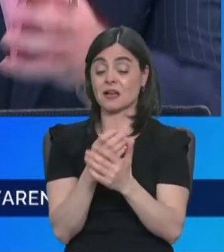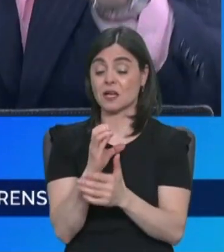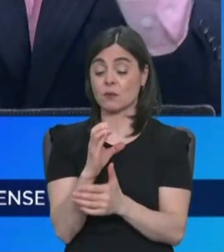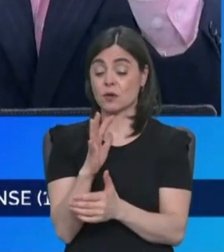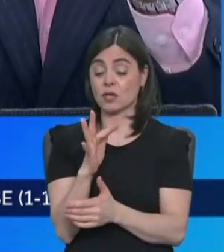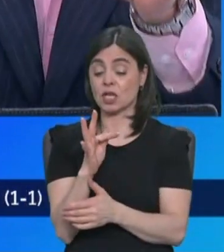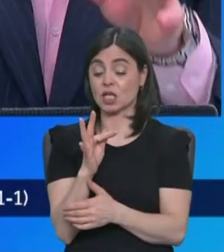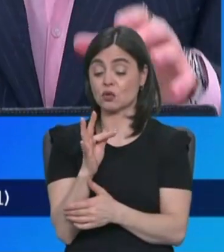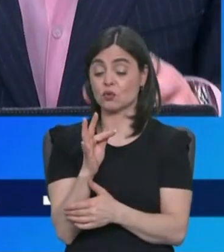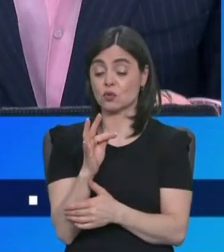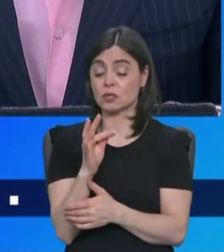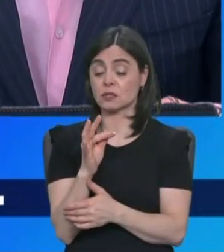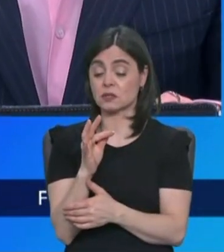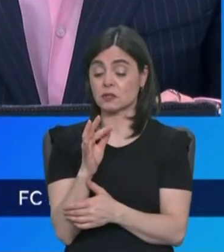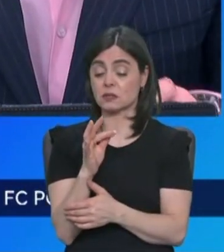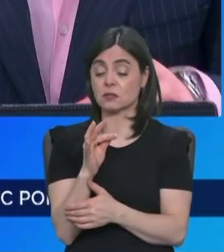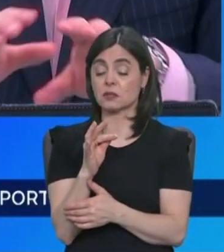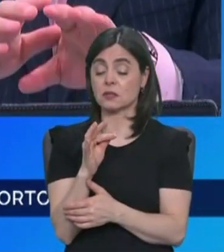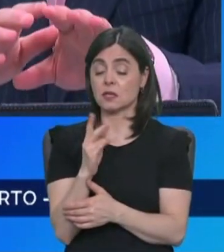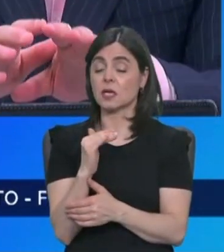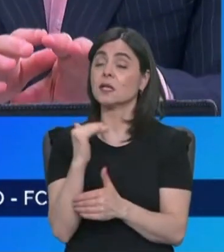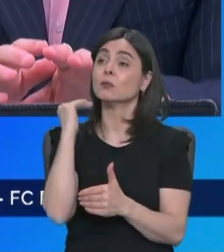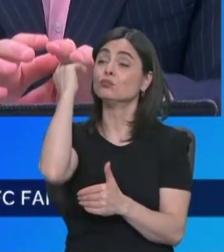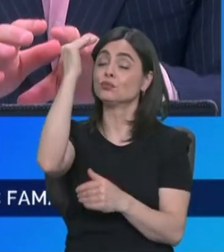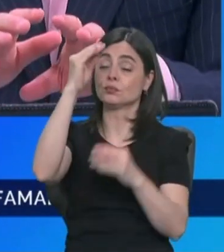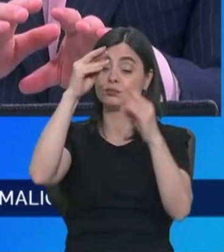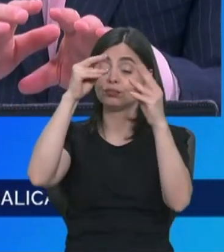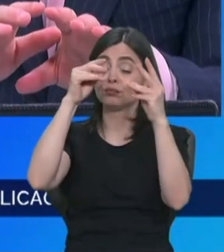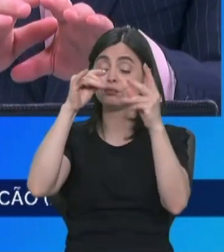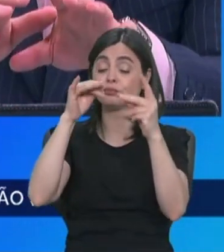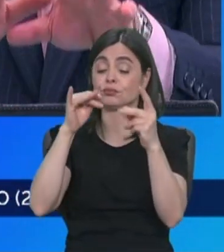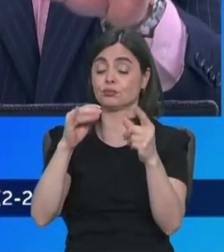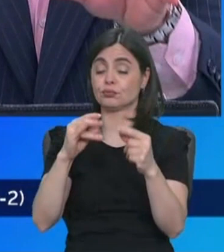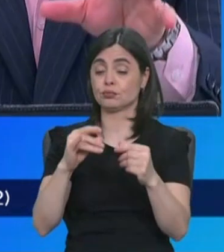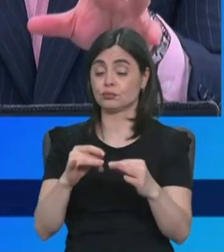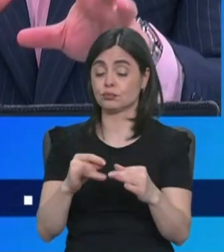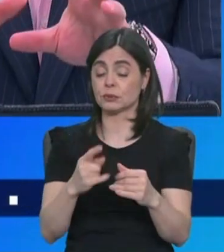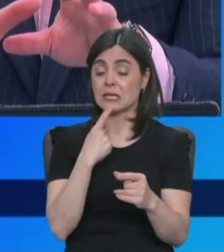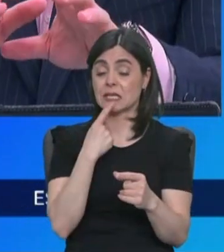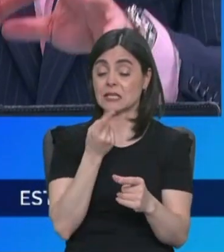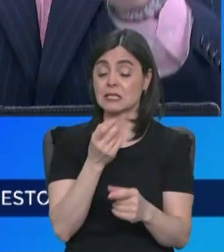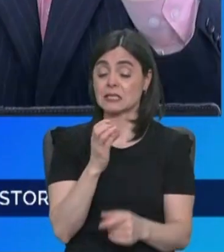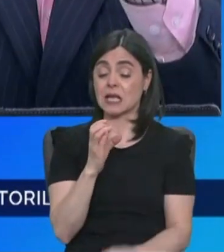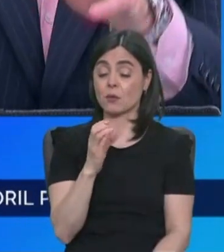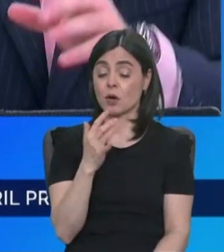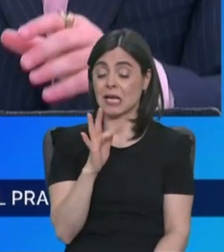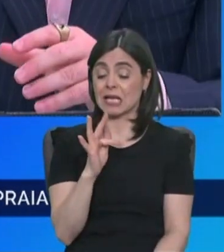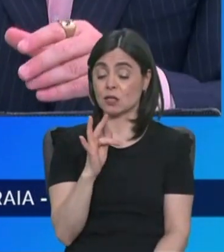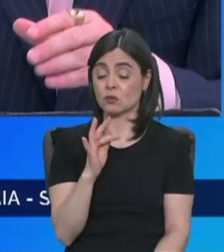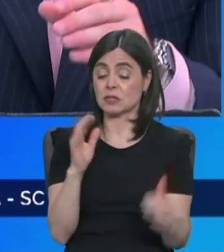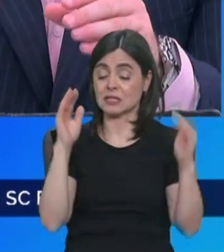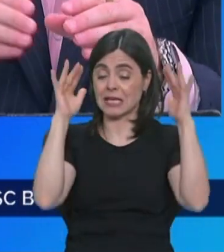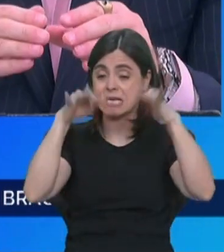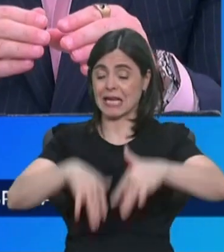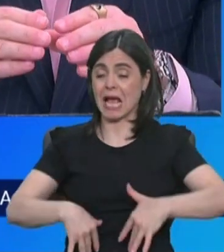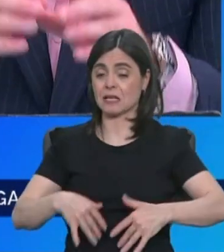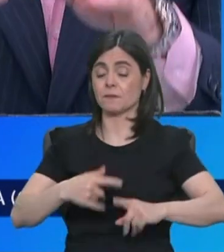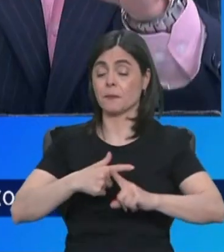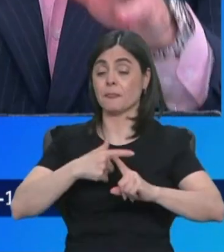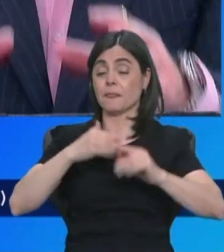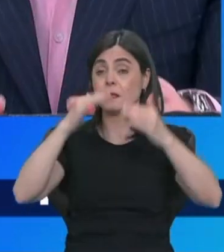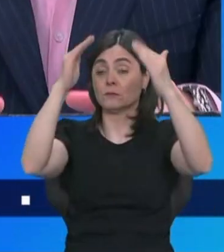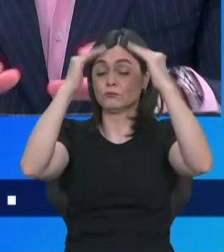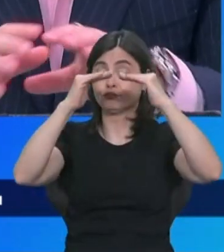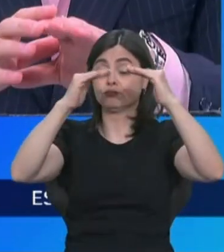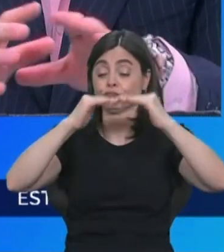14, que começa a cair pela superfície da Terra. Os modelos dizem que esse carbono 14 depois cai desde as altas camadas da